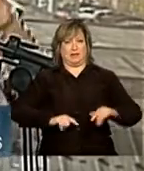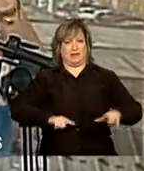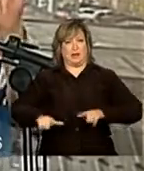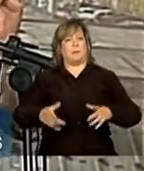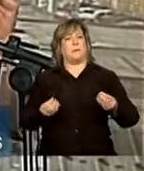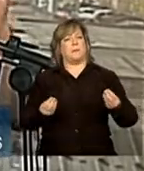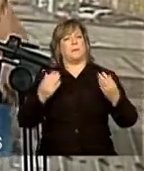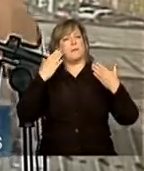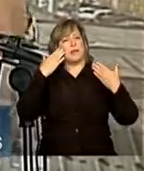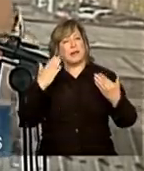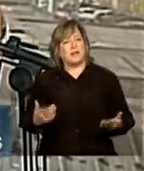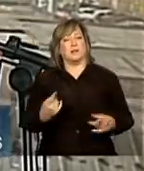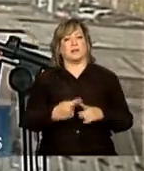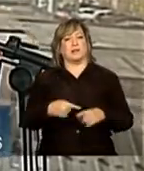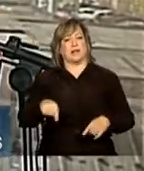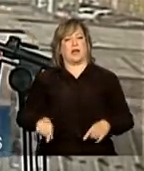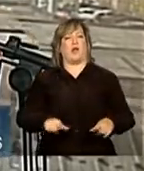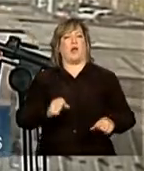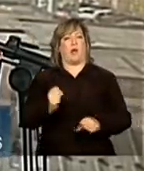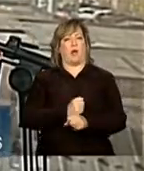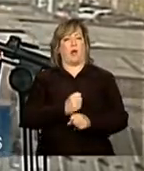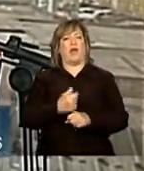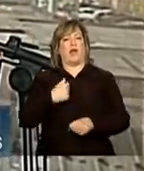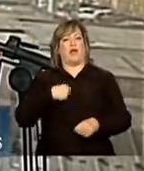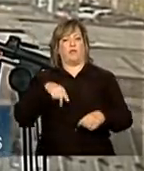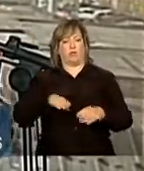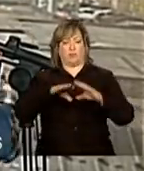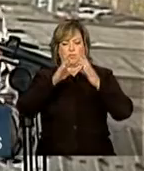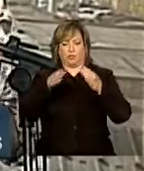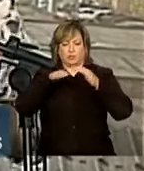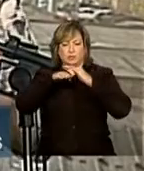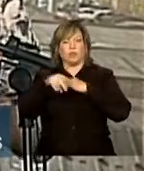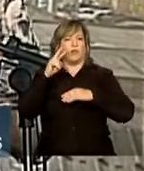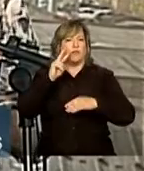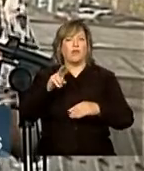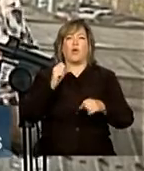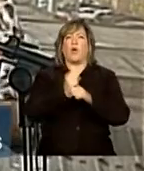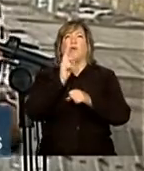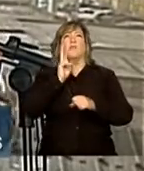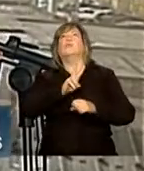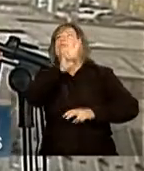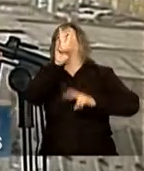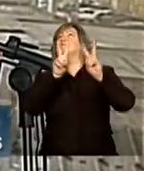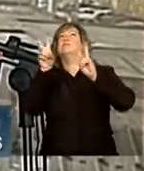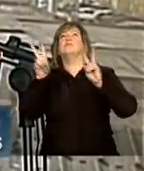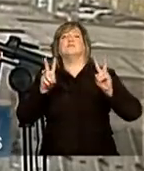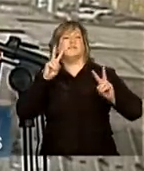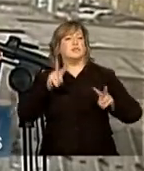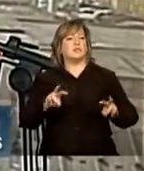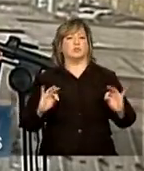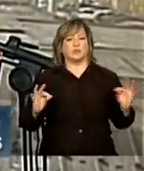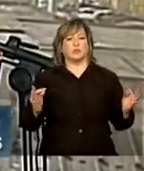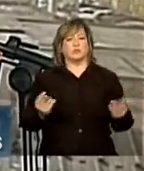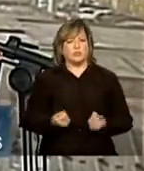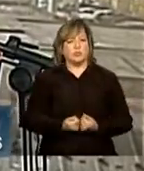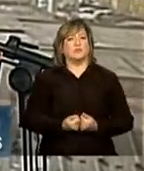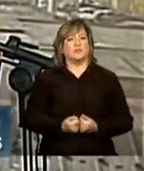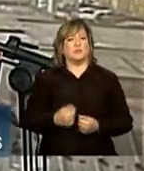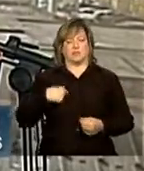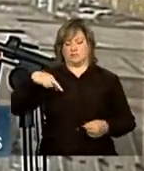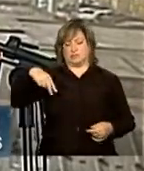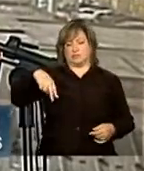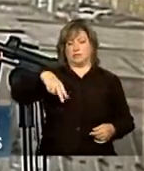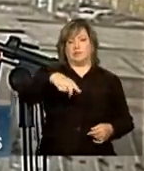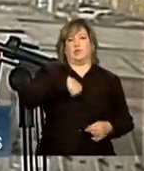porque é uma obra, eu andei lá pelo túnel, eu olhei ela por cima, eu vi e também percorri